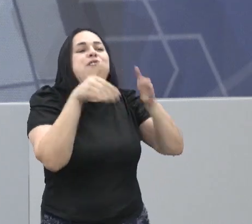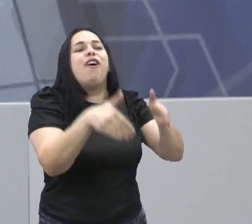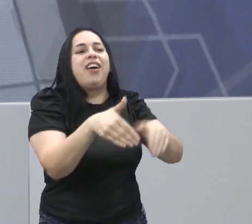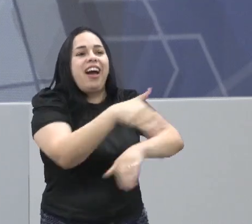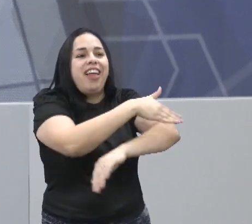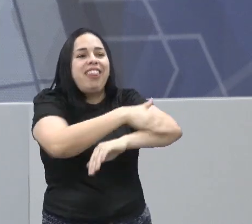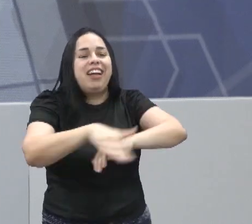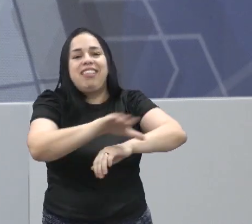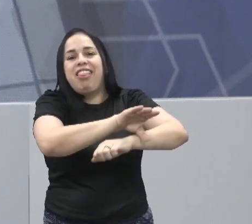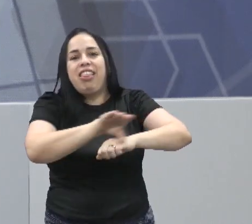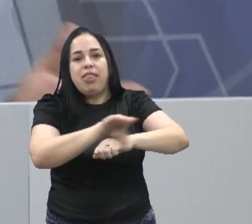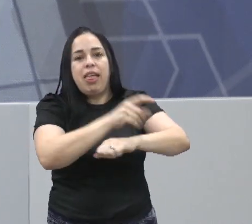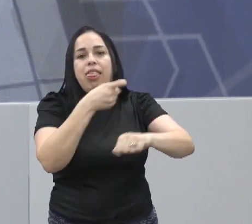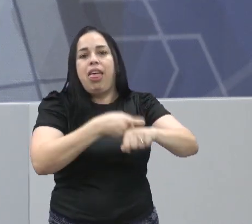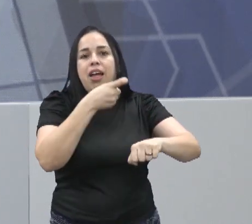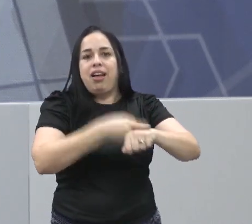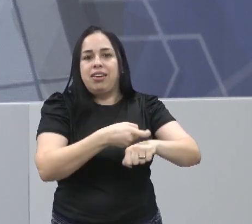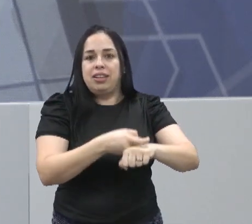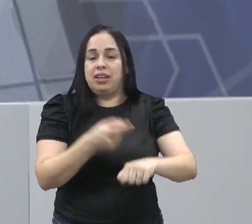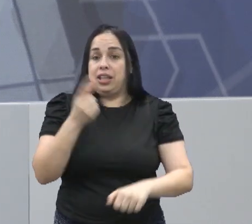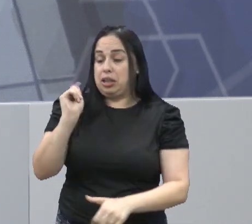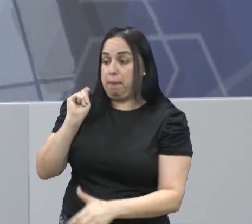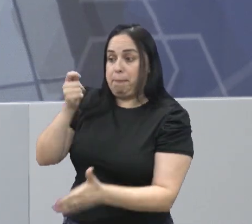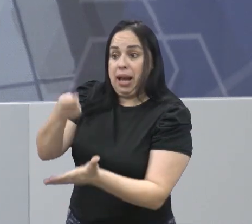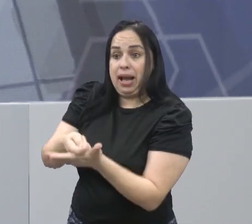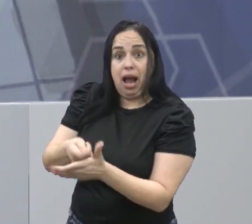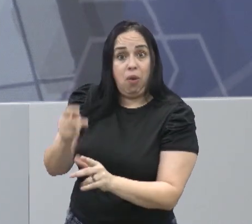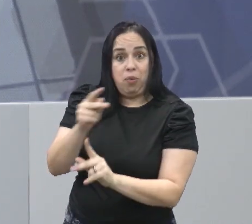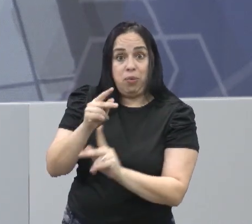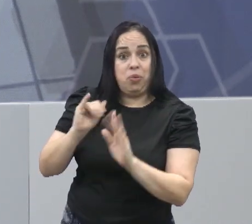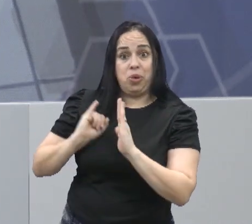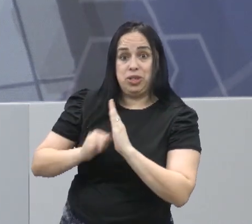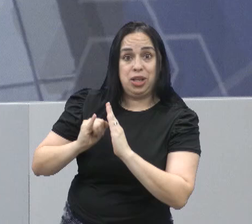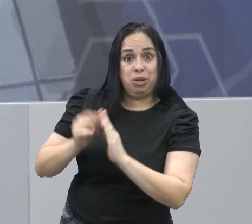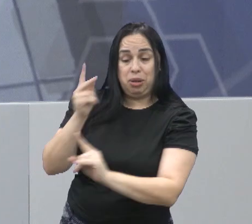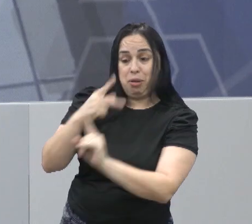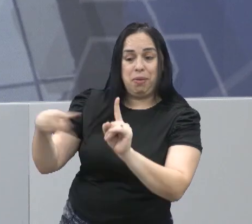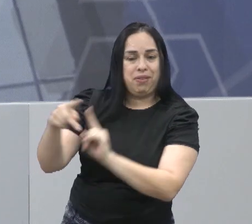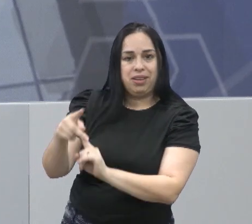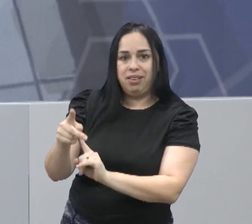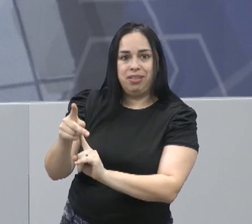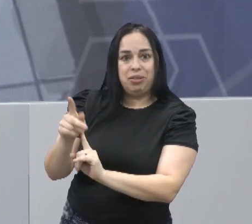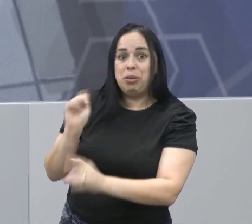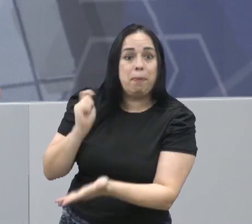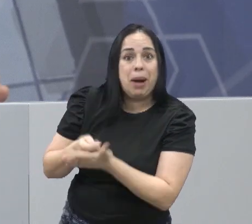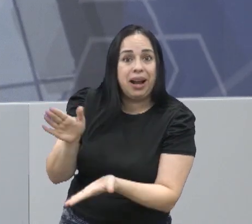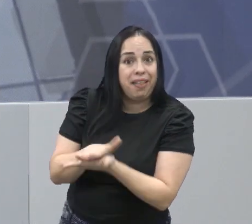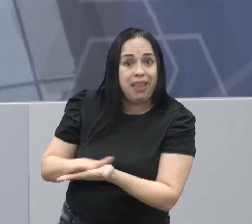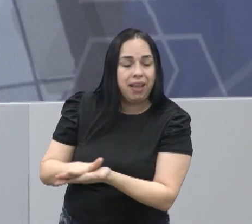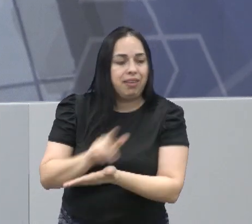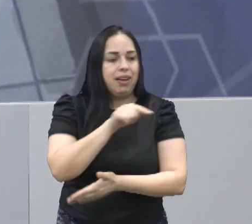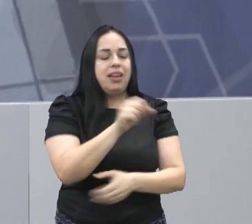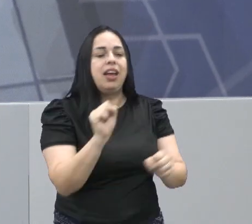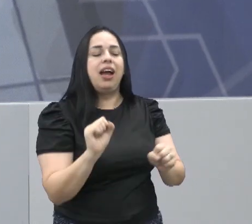sem ter dinheiro. Não paga o instituto para fazer obra, e a obra atrasa, e fica